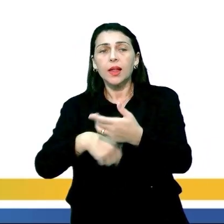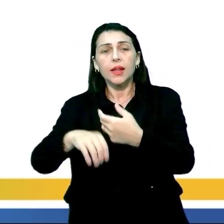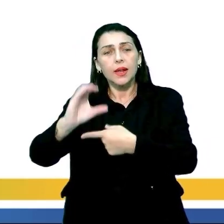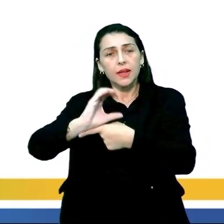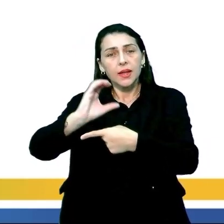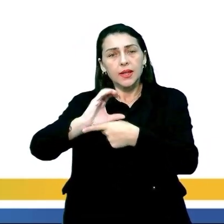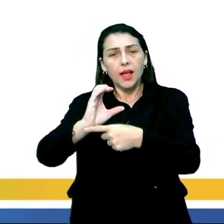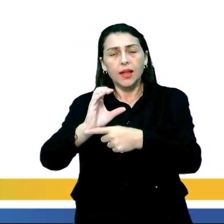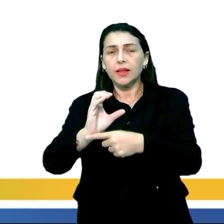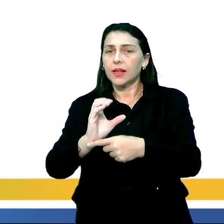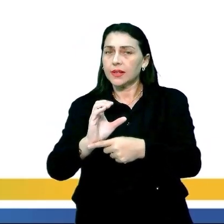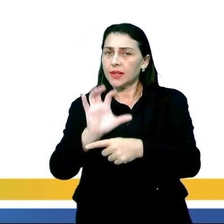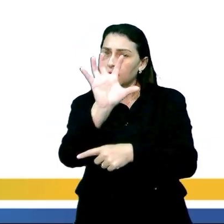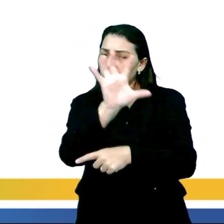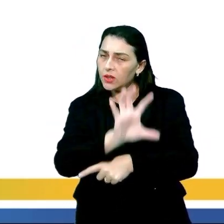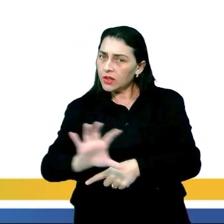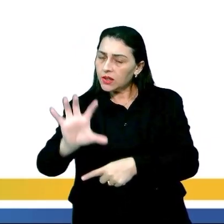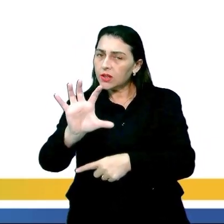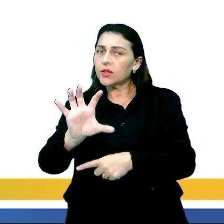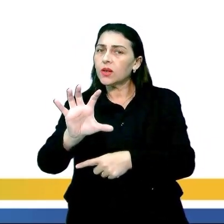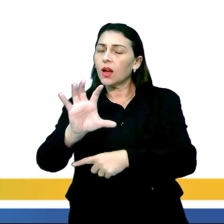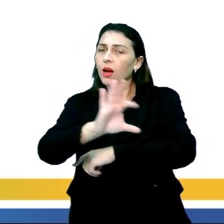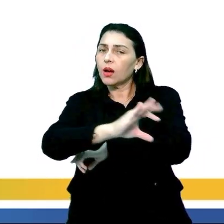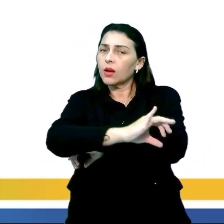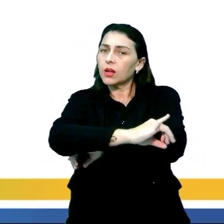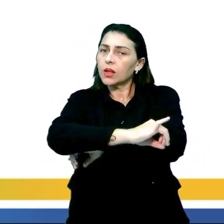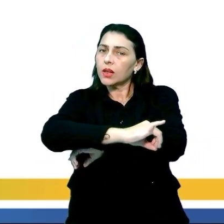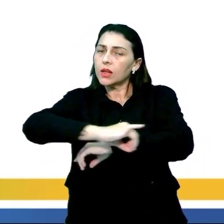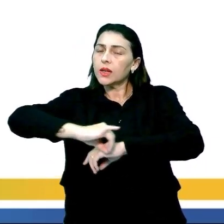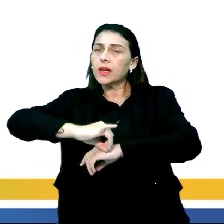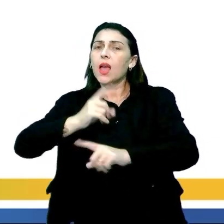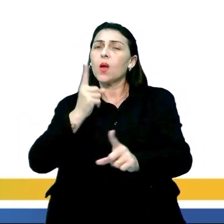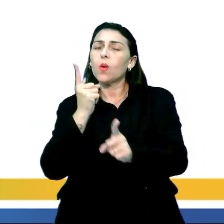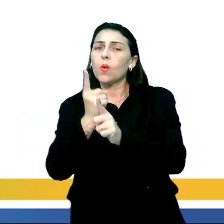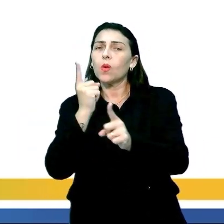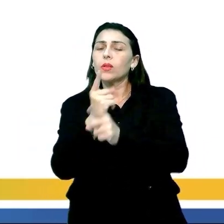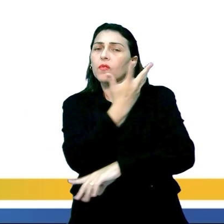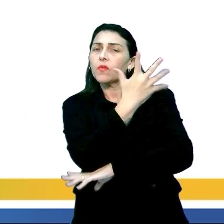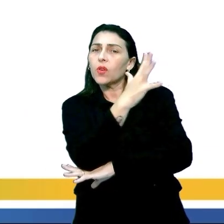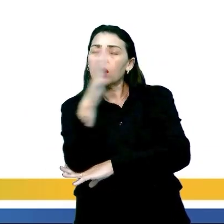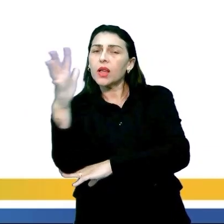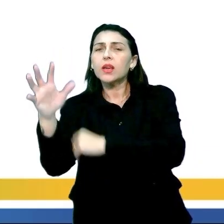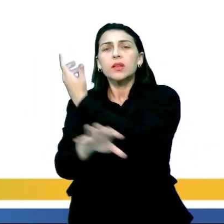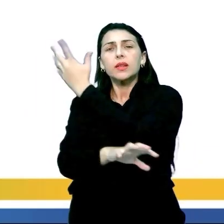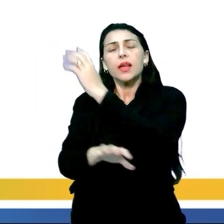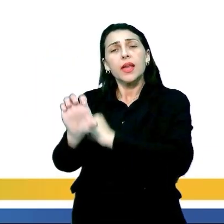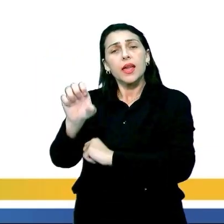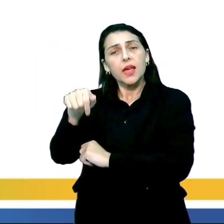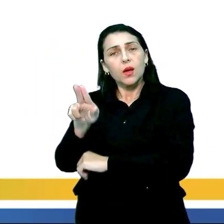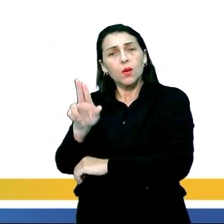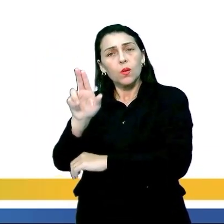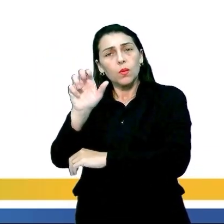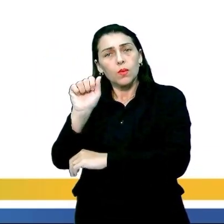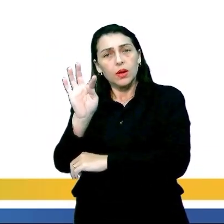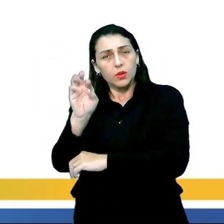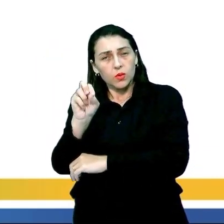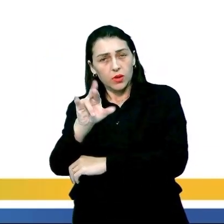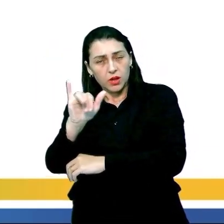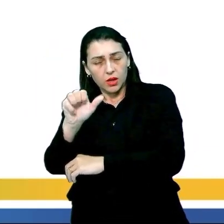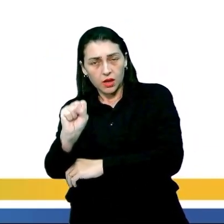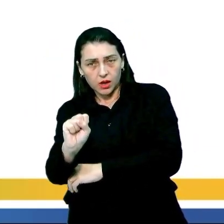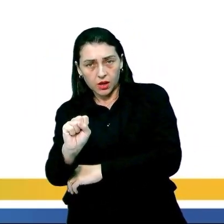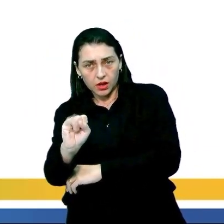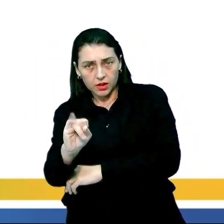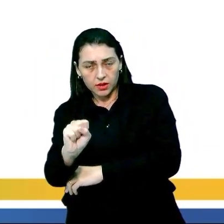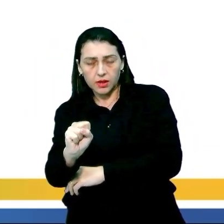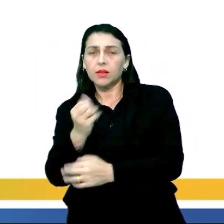letra C. Nas regiões de alta latitude encontram-se florestas equatoriais. A gente vem aprendendo durante as